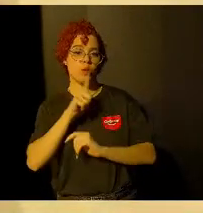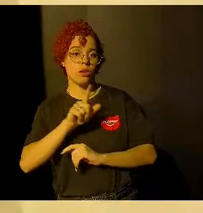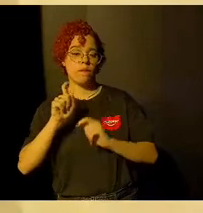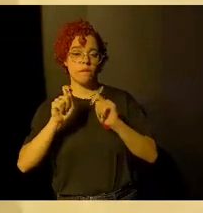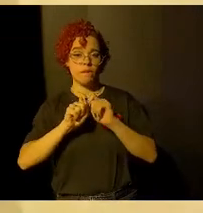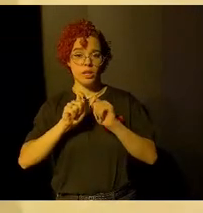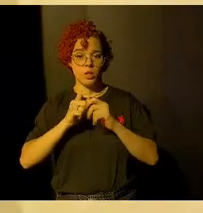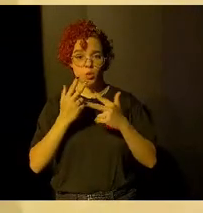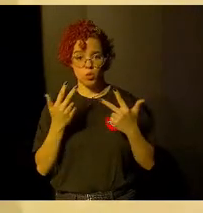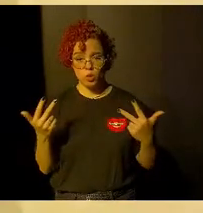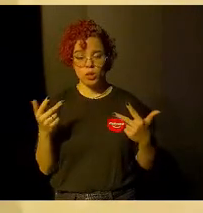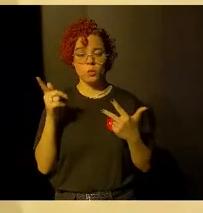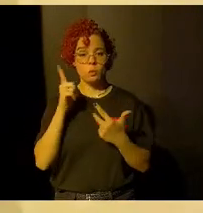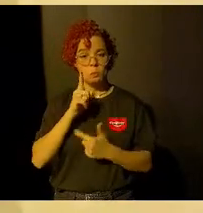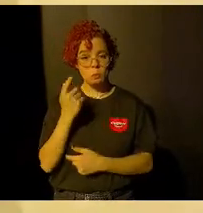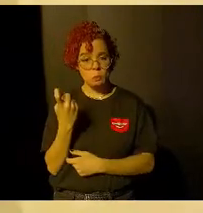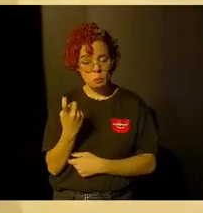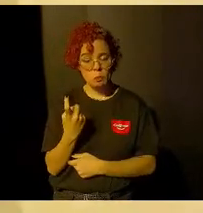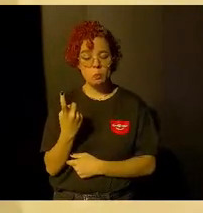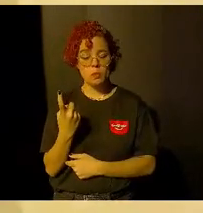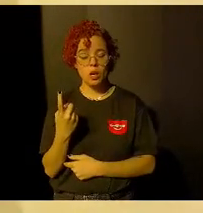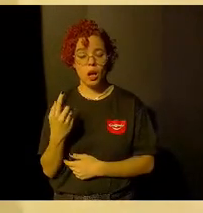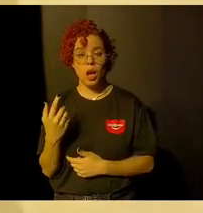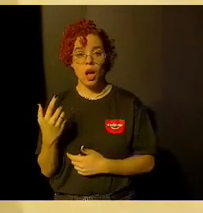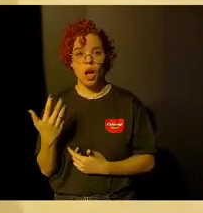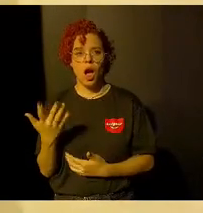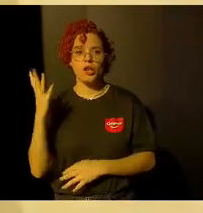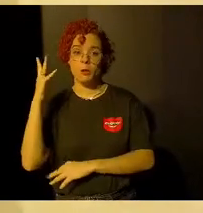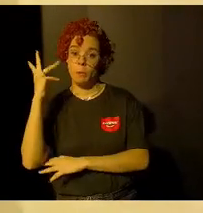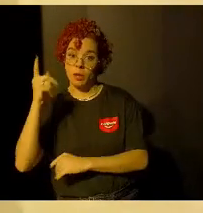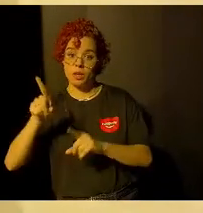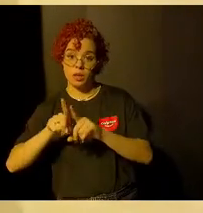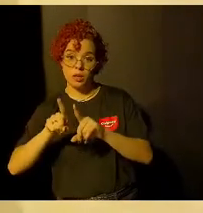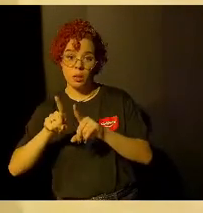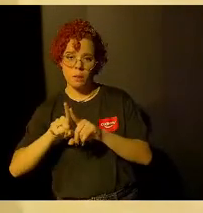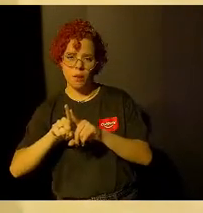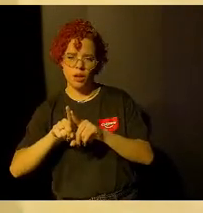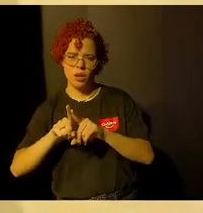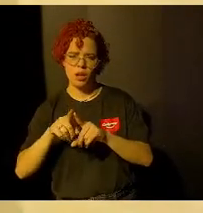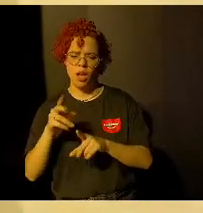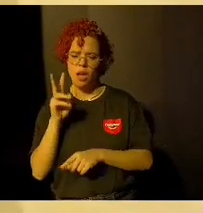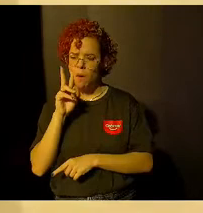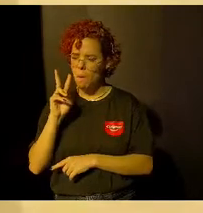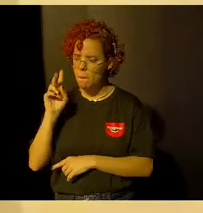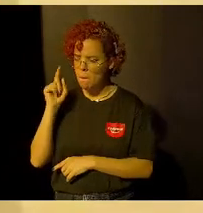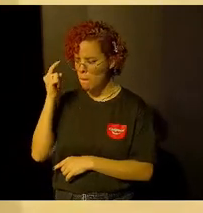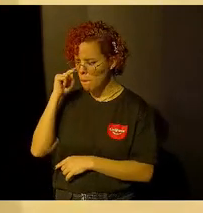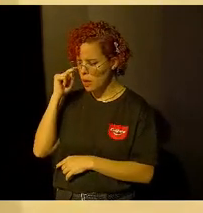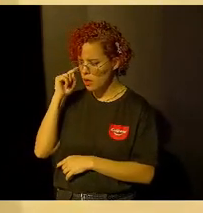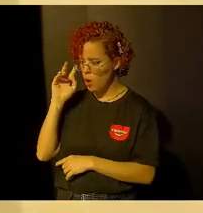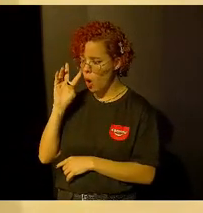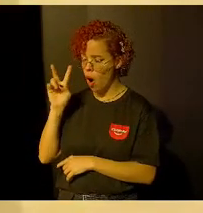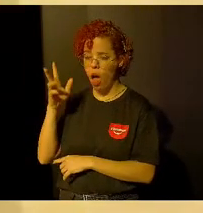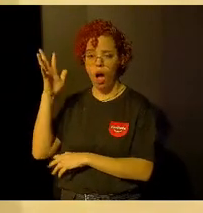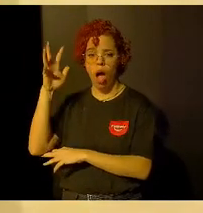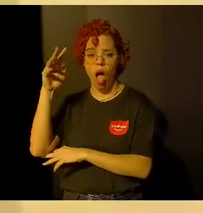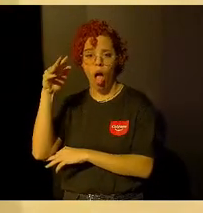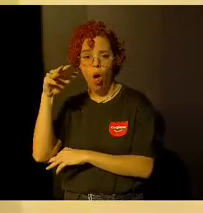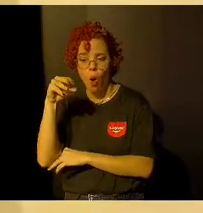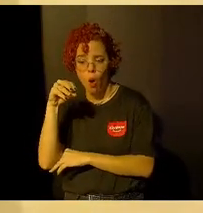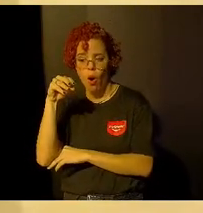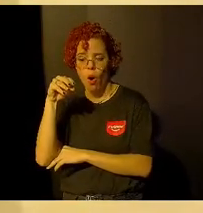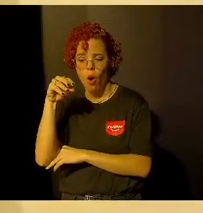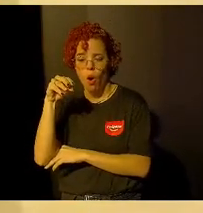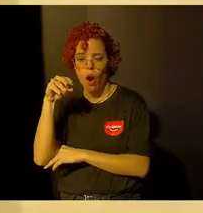numa fase ruim volta e meio tem umas plantas lá que fala assim Ih coitadas eu já foi morreu e daqui a pouco começa a brotar de novo